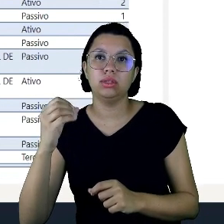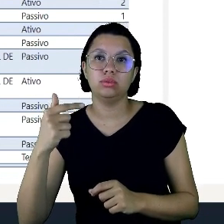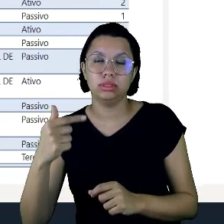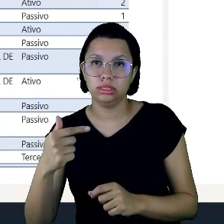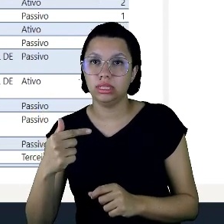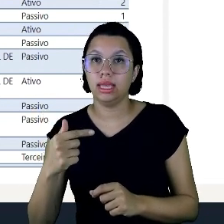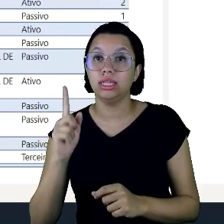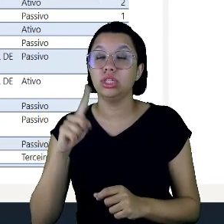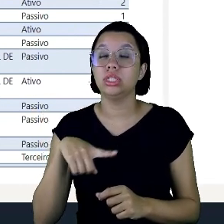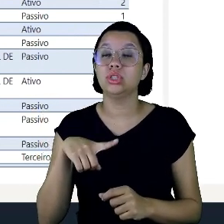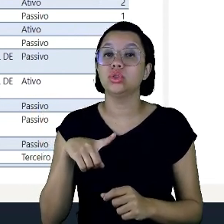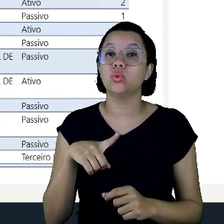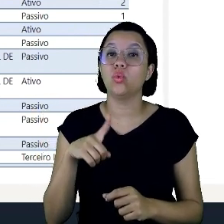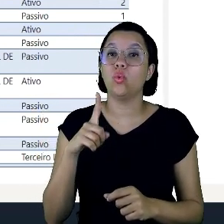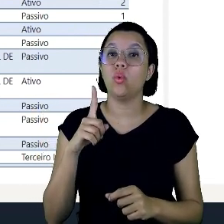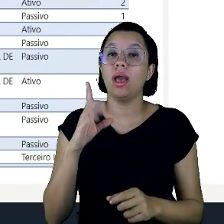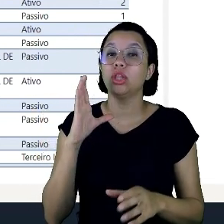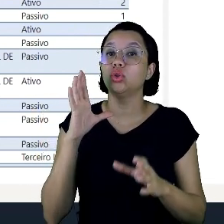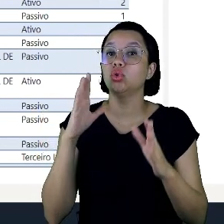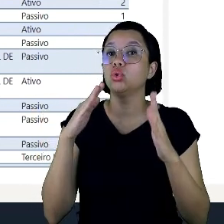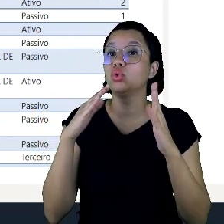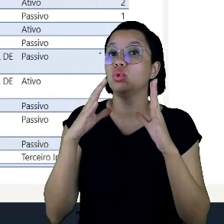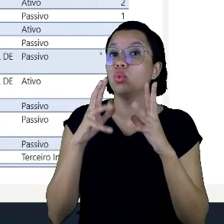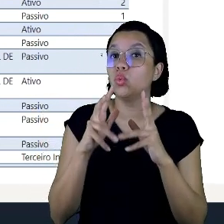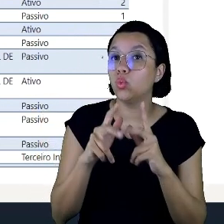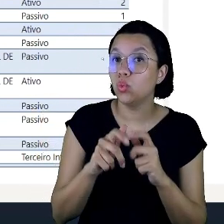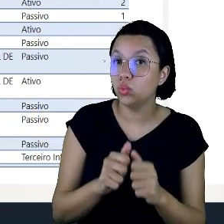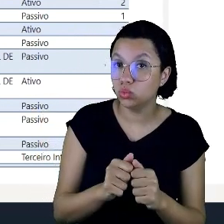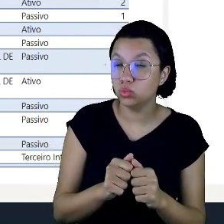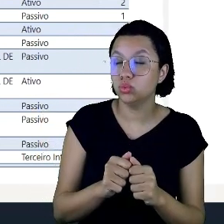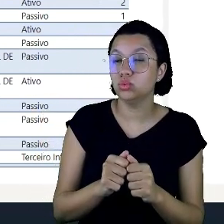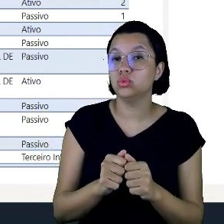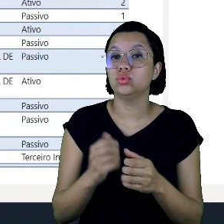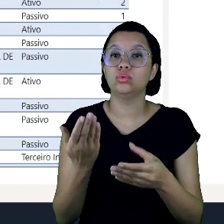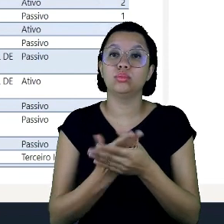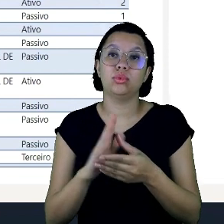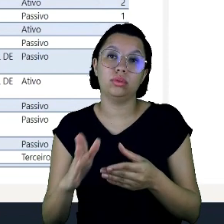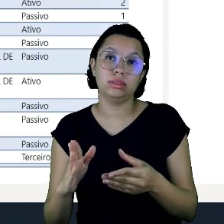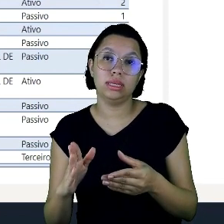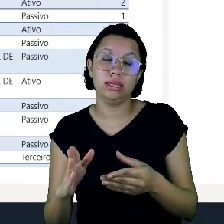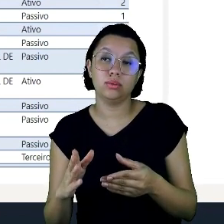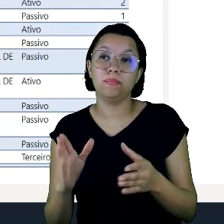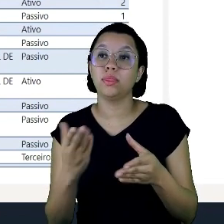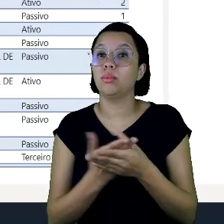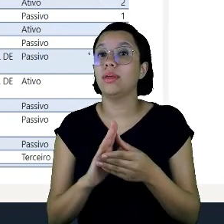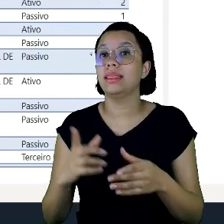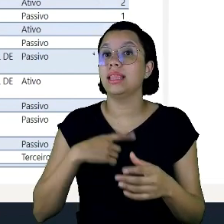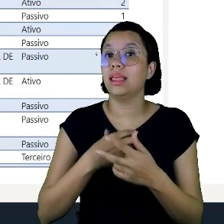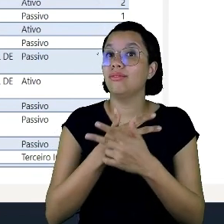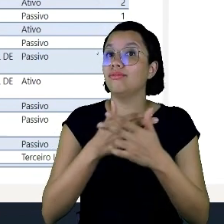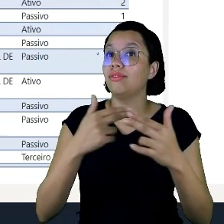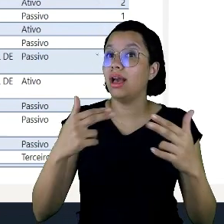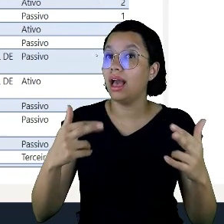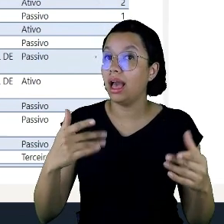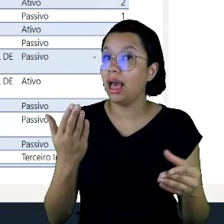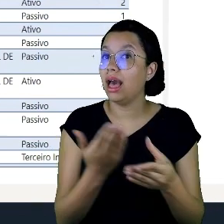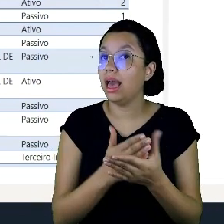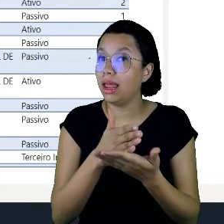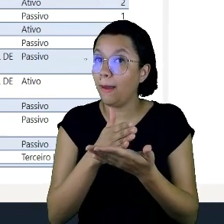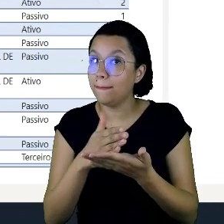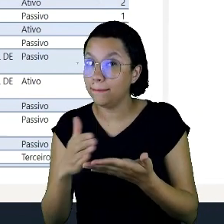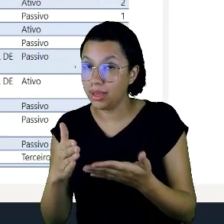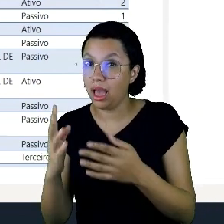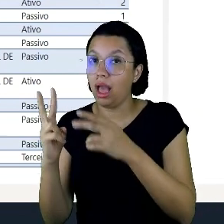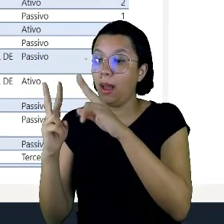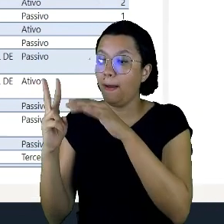7.607. Mas isso daqui é a total de processos, porque uma parte tem, um processo tem várias partes. Então,